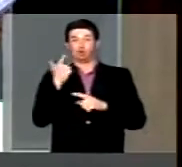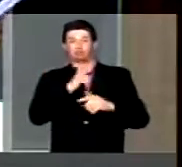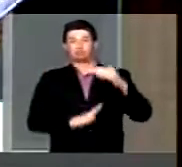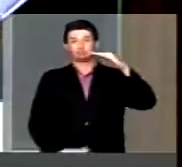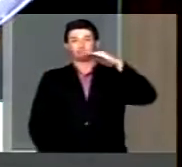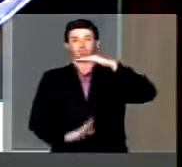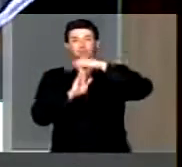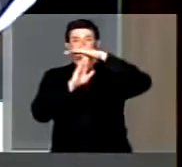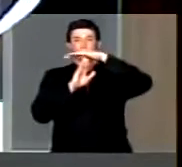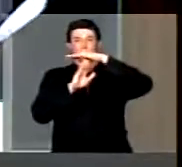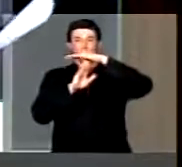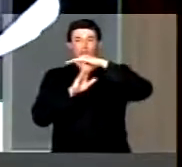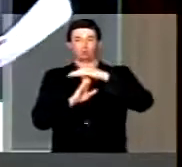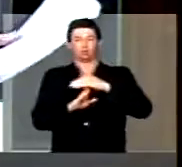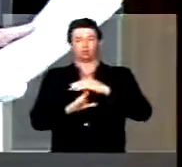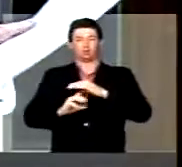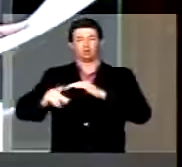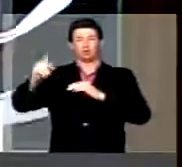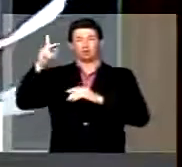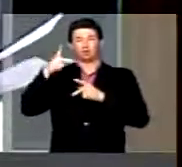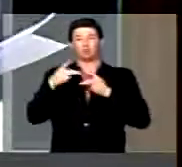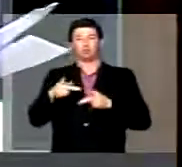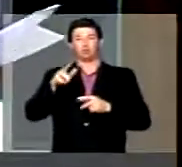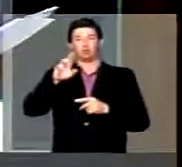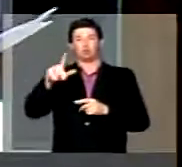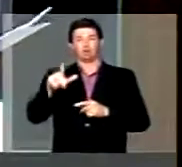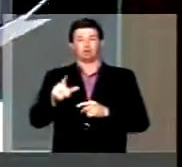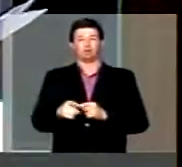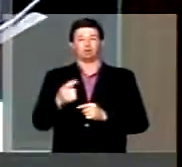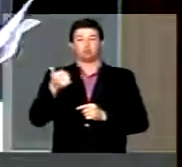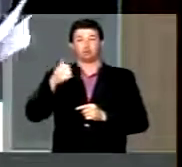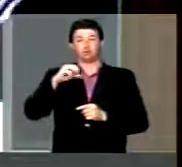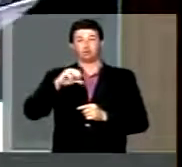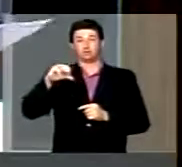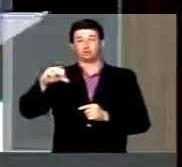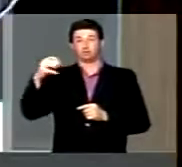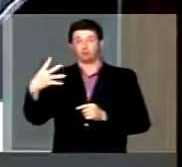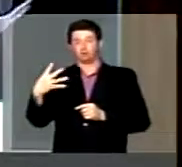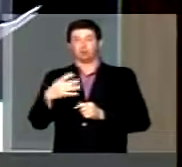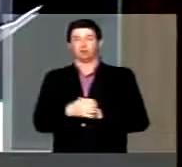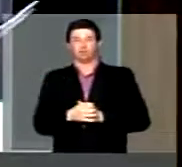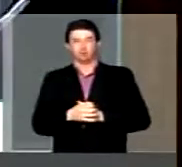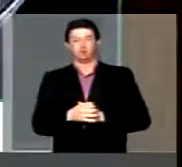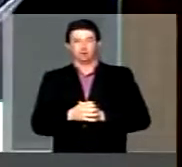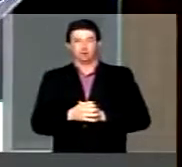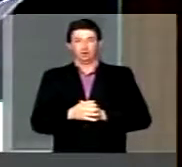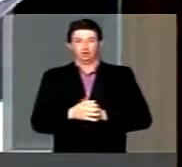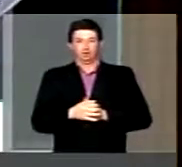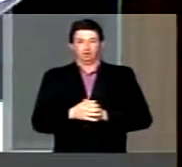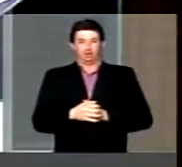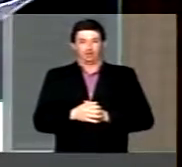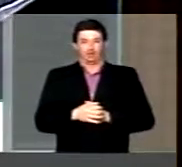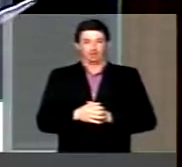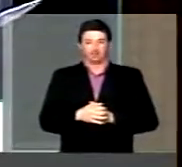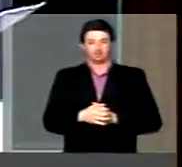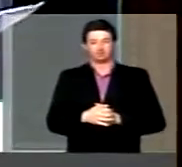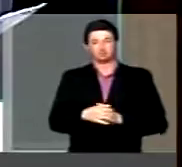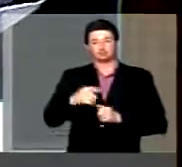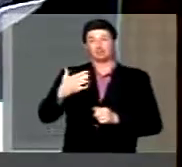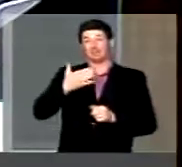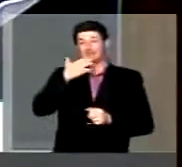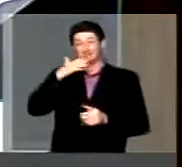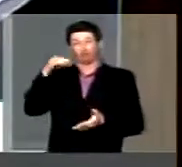atingiu o nível mais alto desde a criação do Plano Real em 1994. Desde o fim de